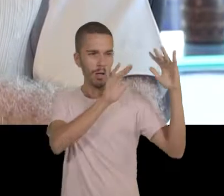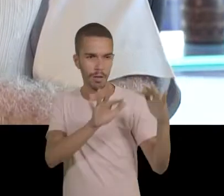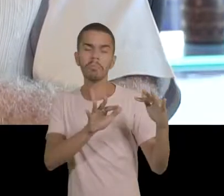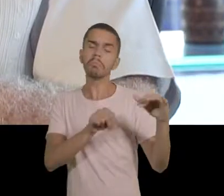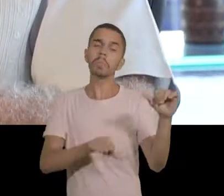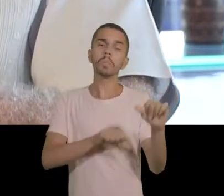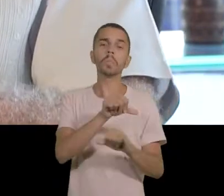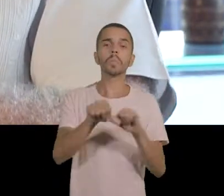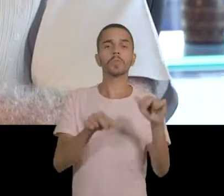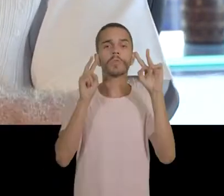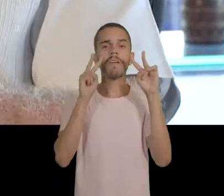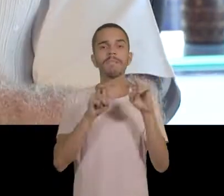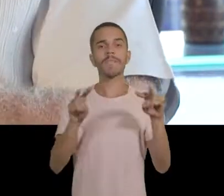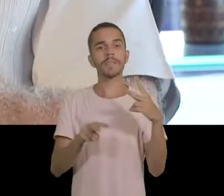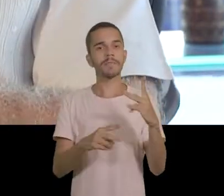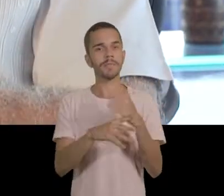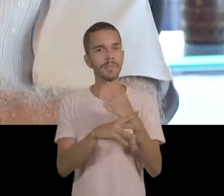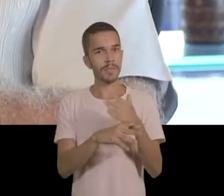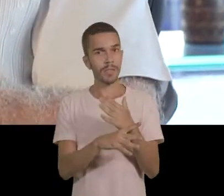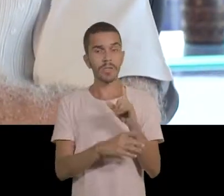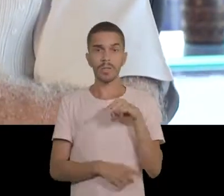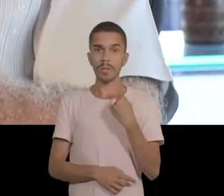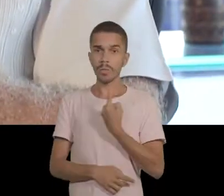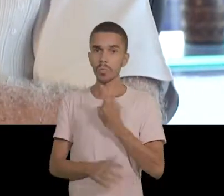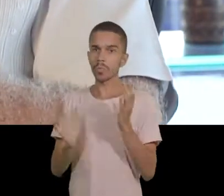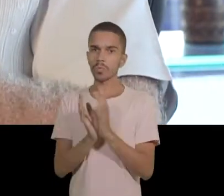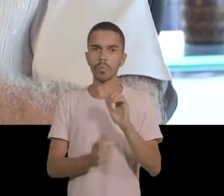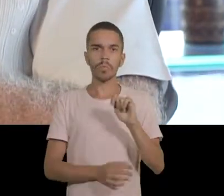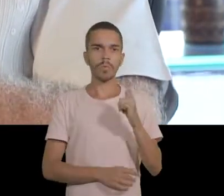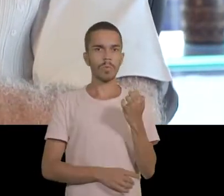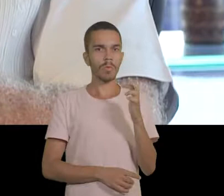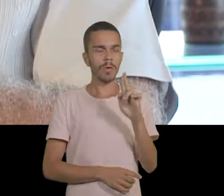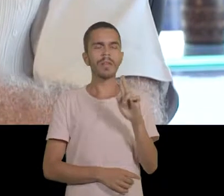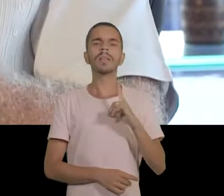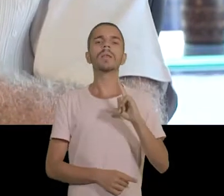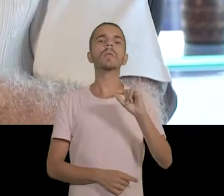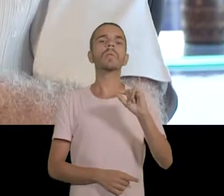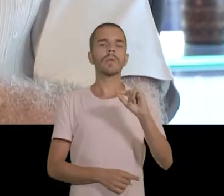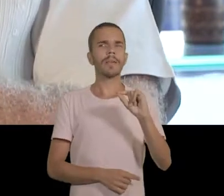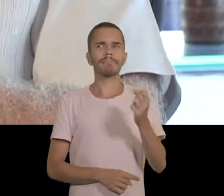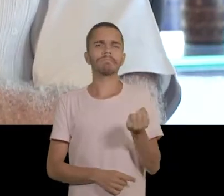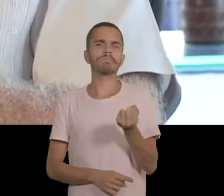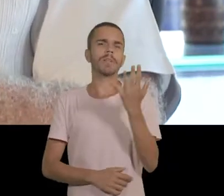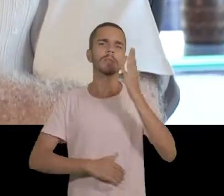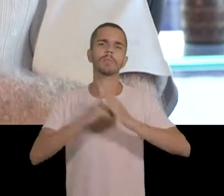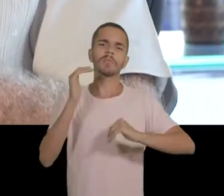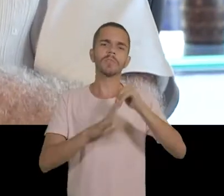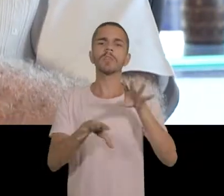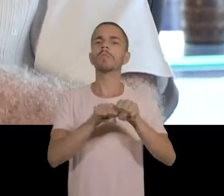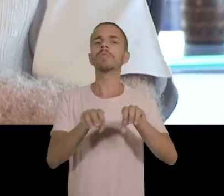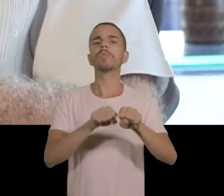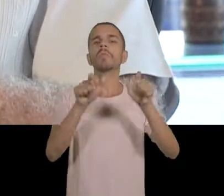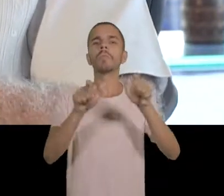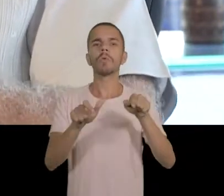cidade tornou-se cosmopolita. E nós aqui dentro do grupo Algar temos uma quantidade enorme de